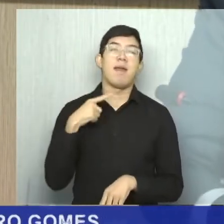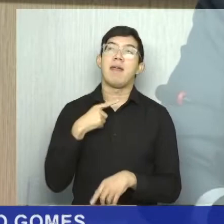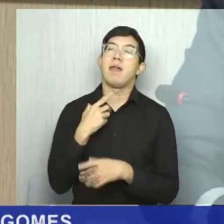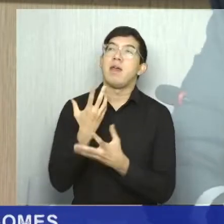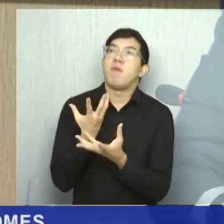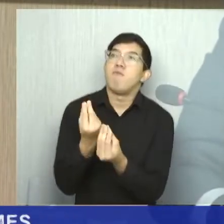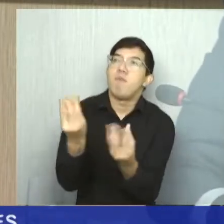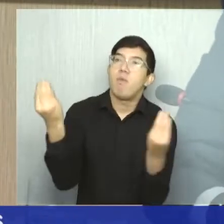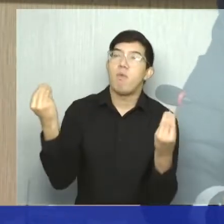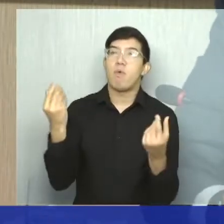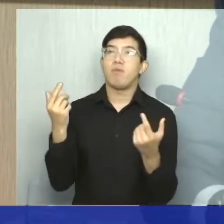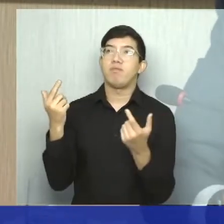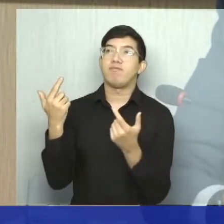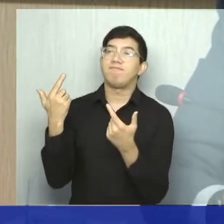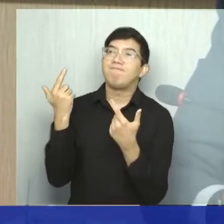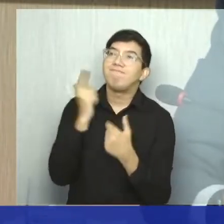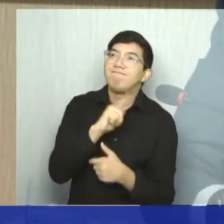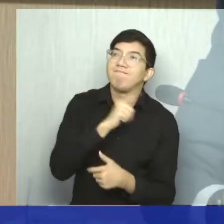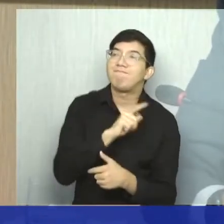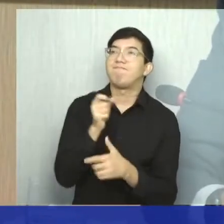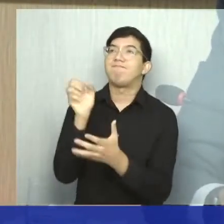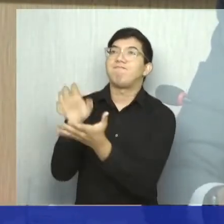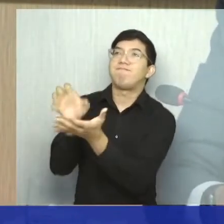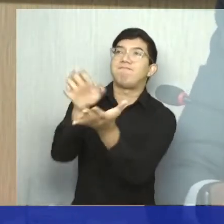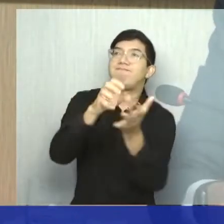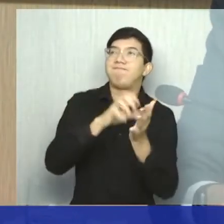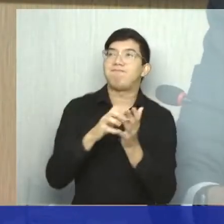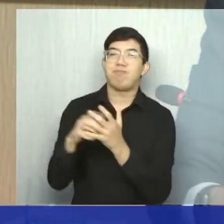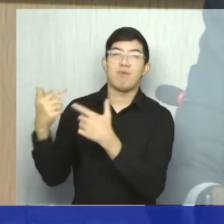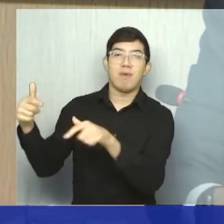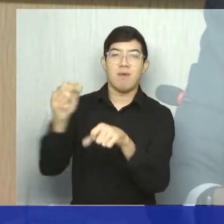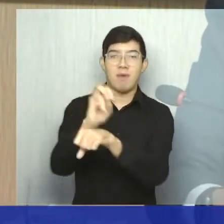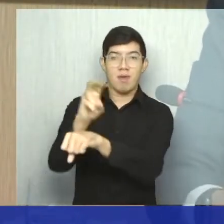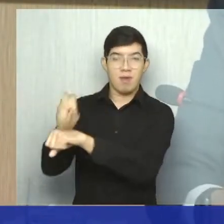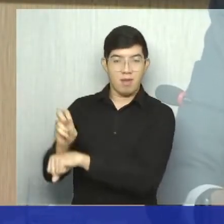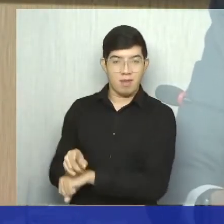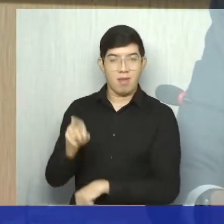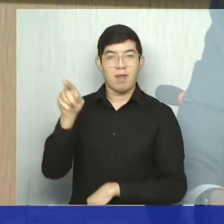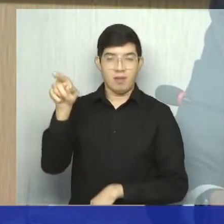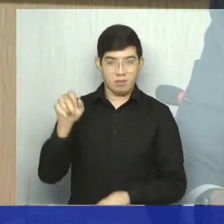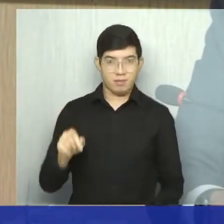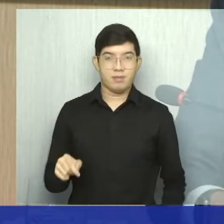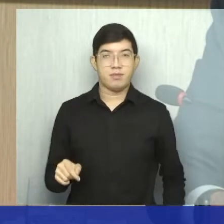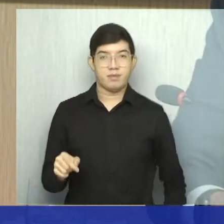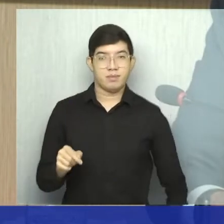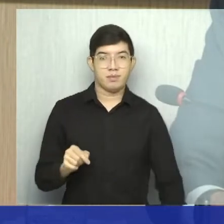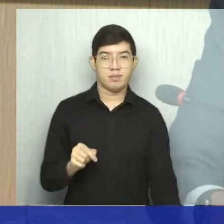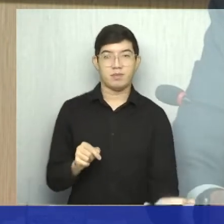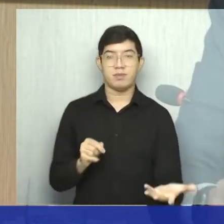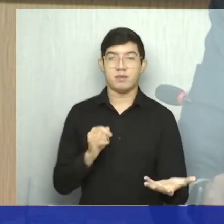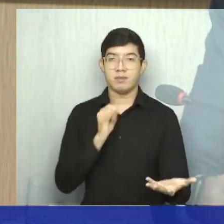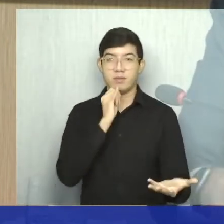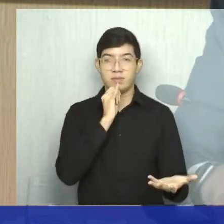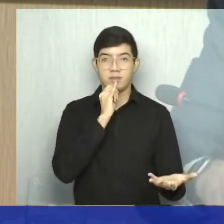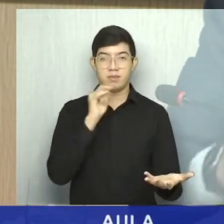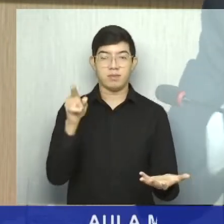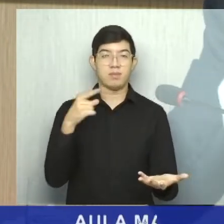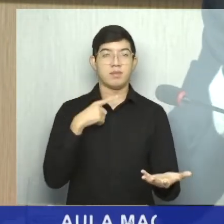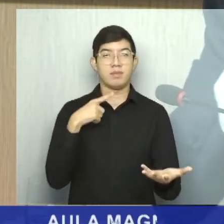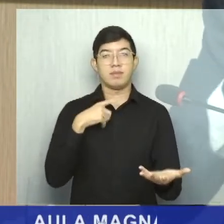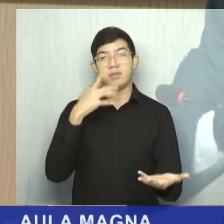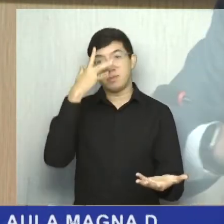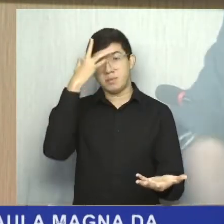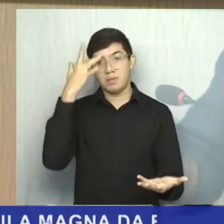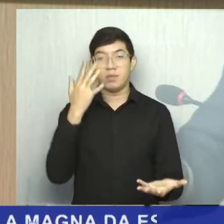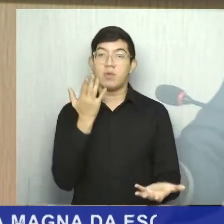Até porque não teria nada se eu não tivesse isso. Isso é uma coisa. Agora, sabe o que acontece apesar disso? Salmão, filé mignon,